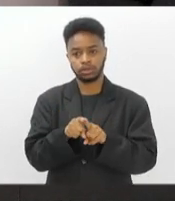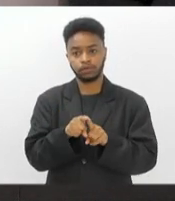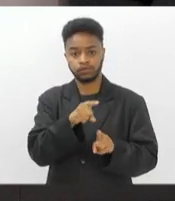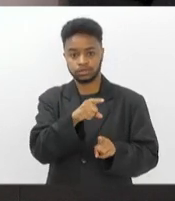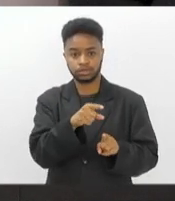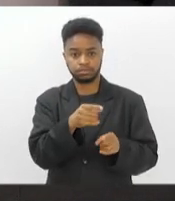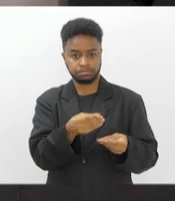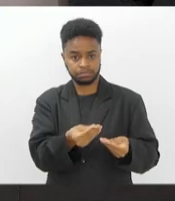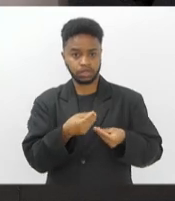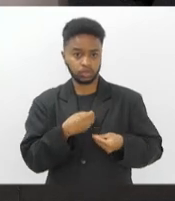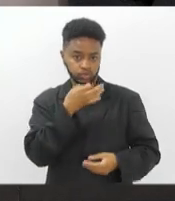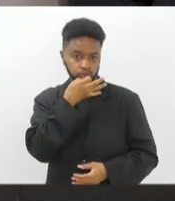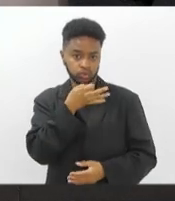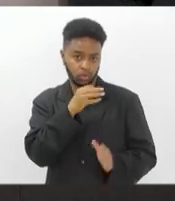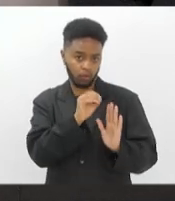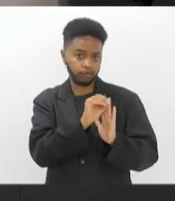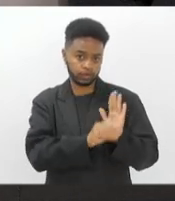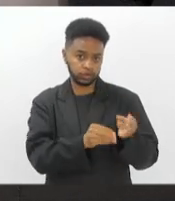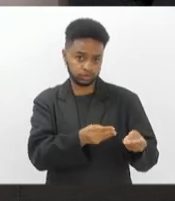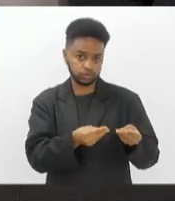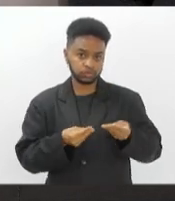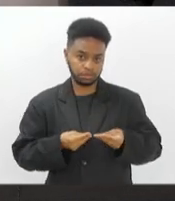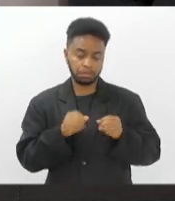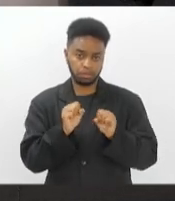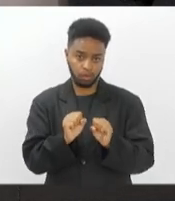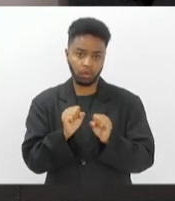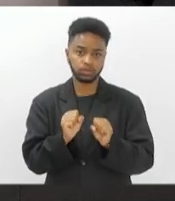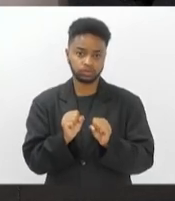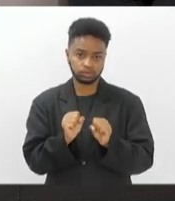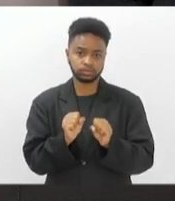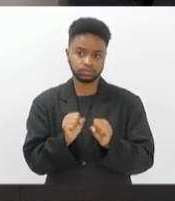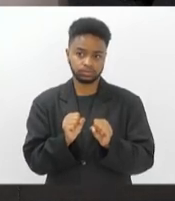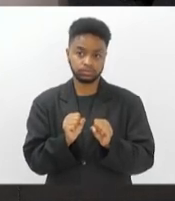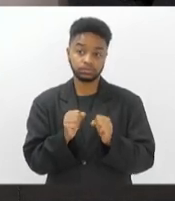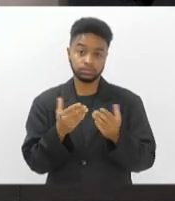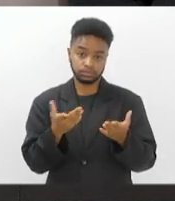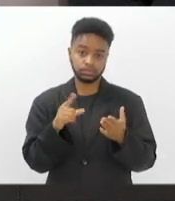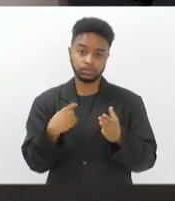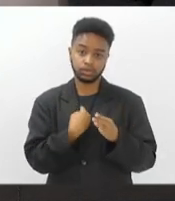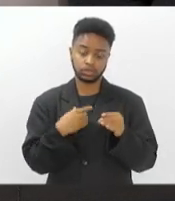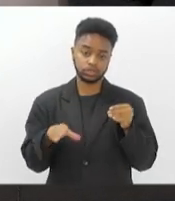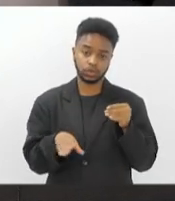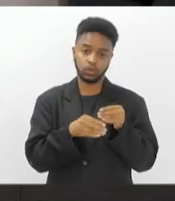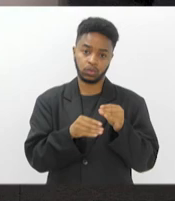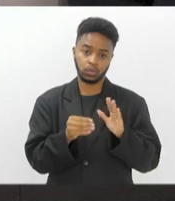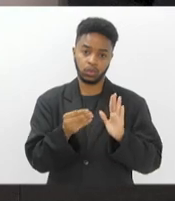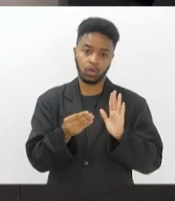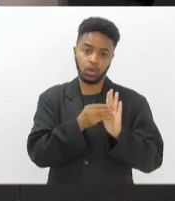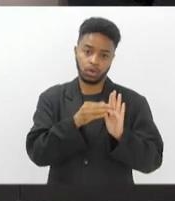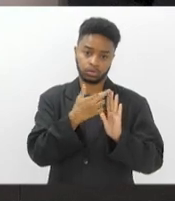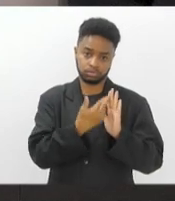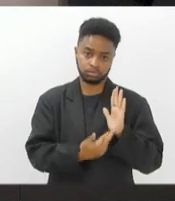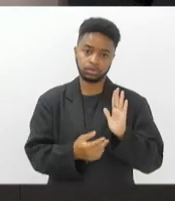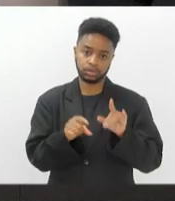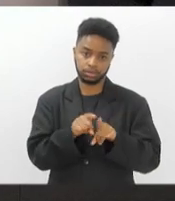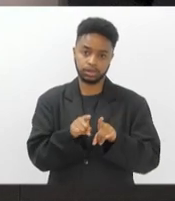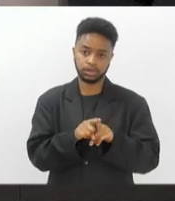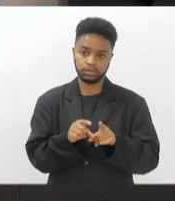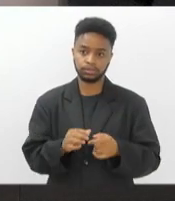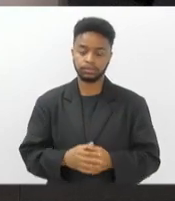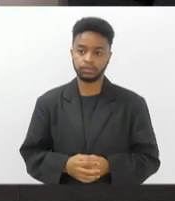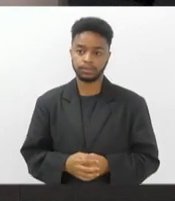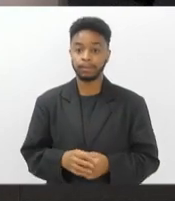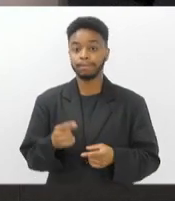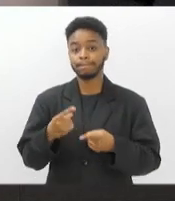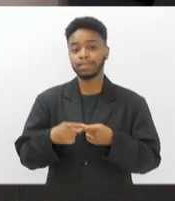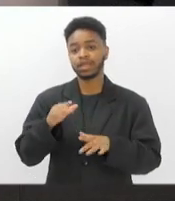sugestões né pode oficiar a própria comissão Ah e aí a gente inclui no próprio relatório também né às